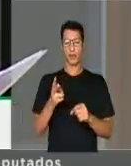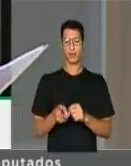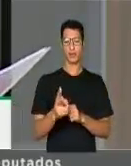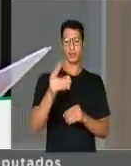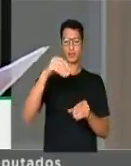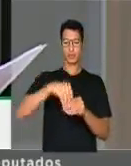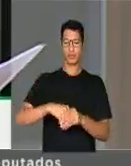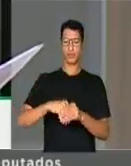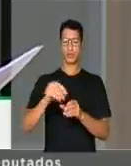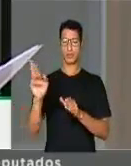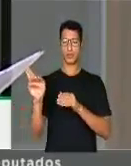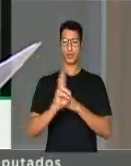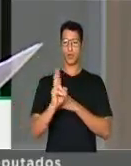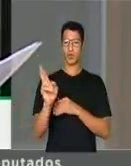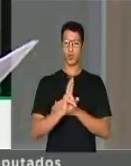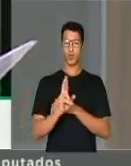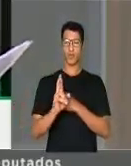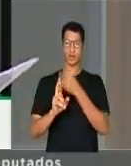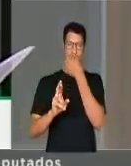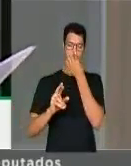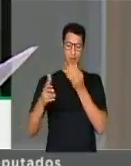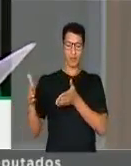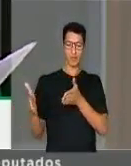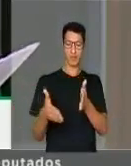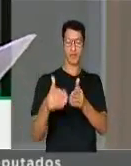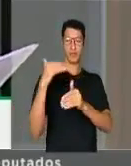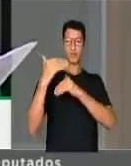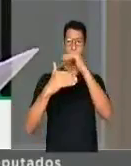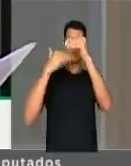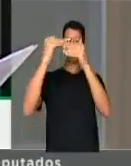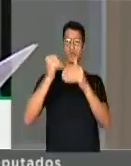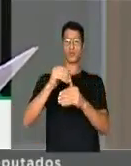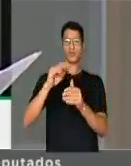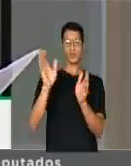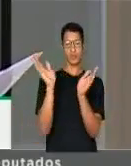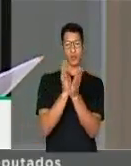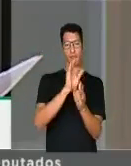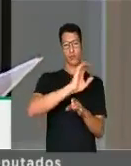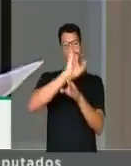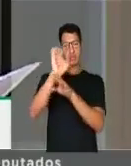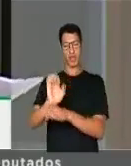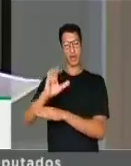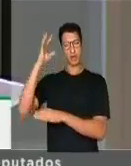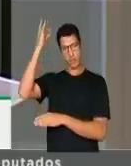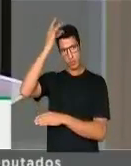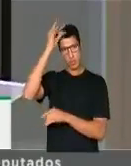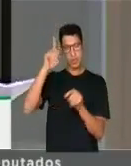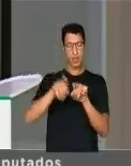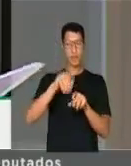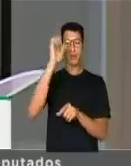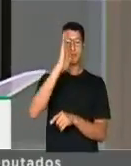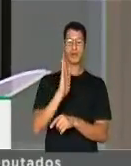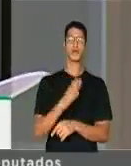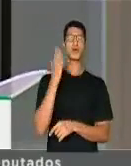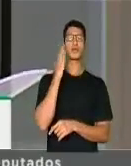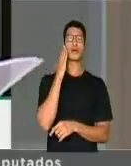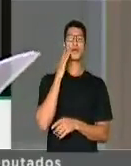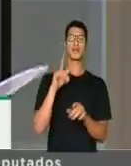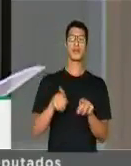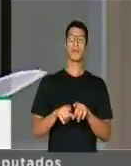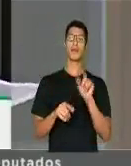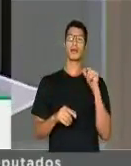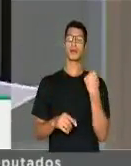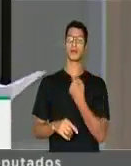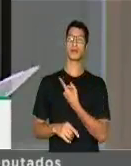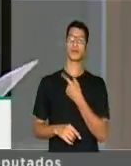manutenção das rodovias cruciais para o desenvolvimento do Espírito Santo e do Brasil. É sabido também